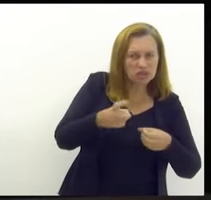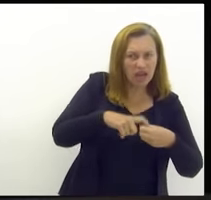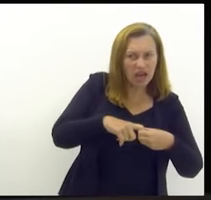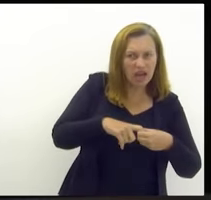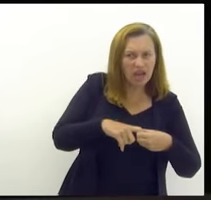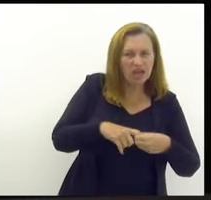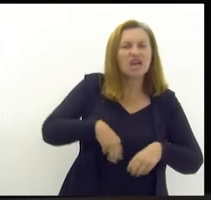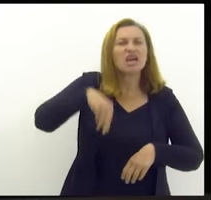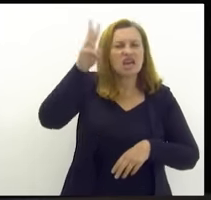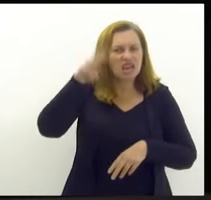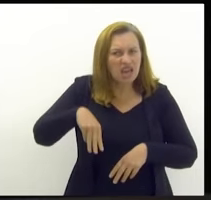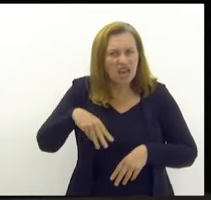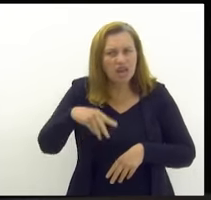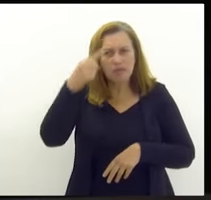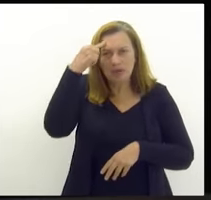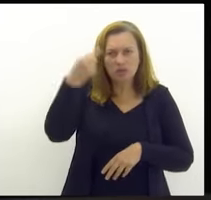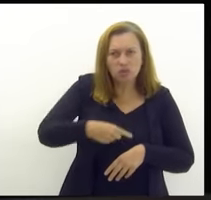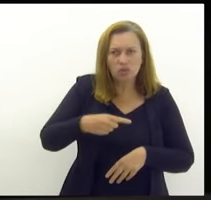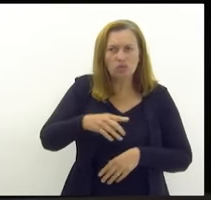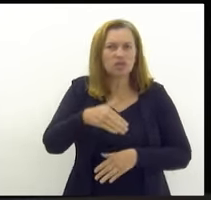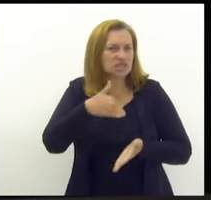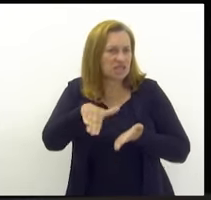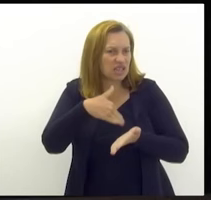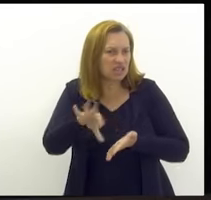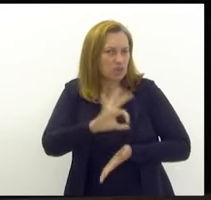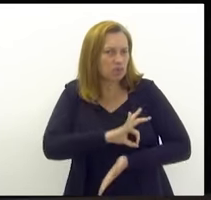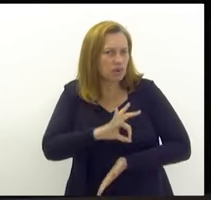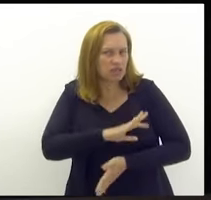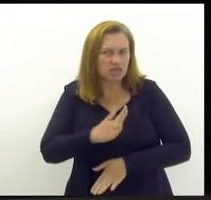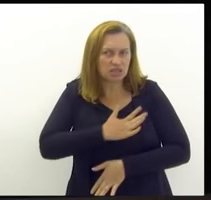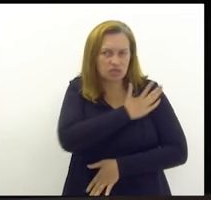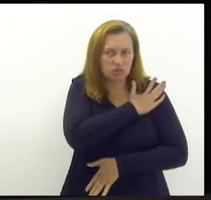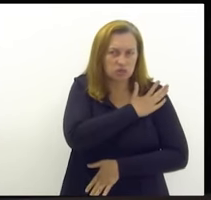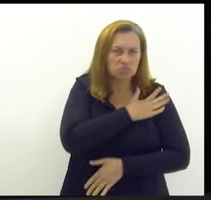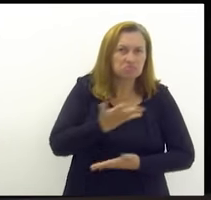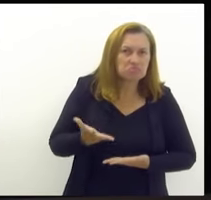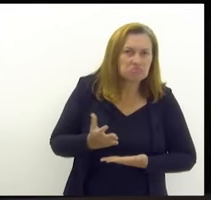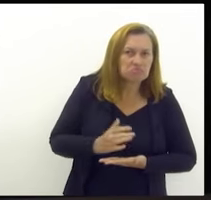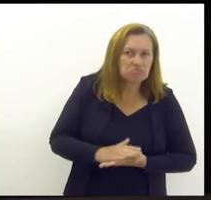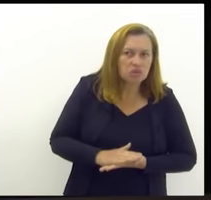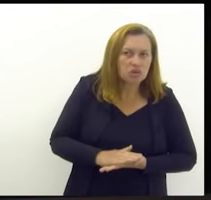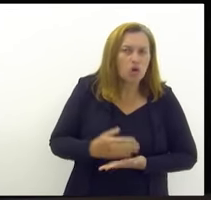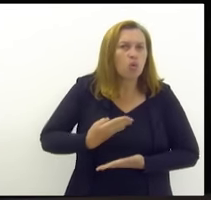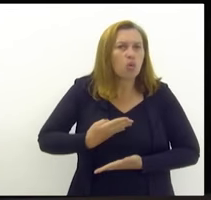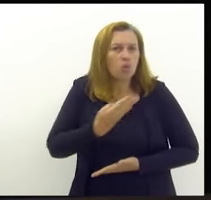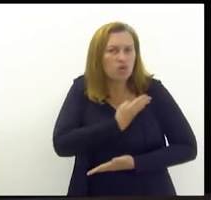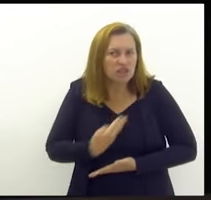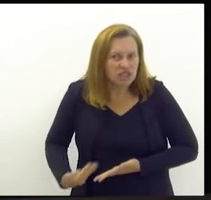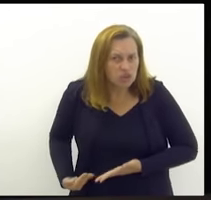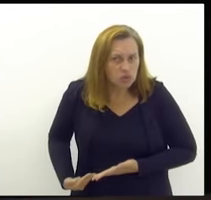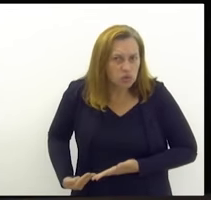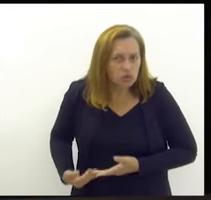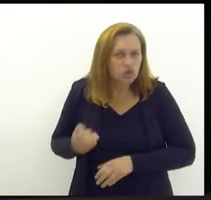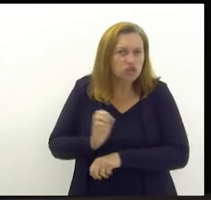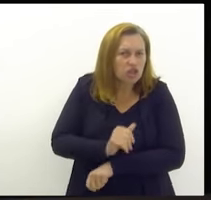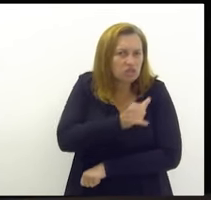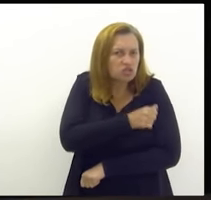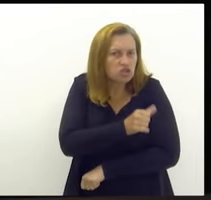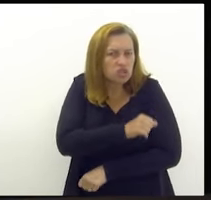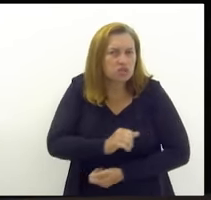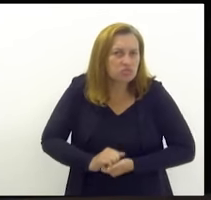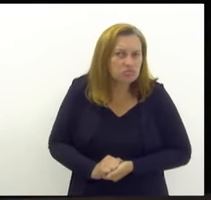do secretário da Polícia Militar do ordenador de despesa do governador do Estado do Rio de